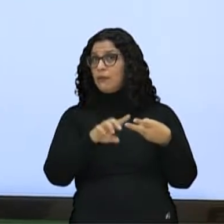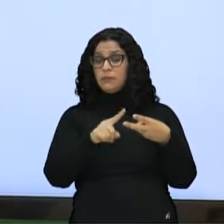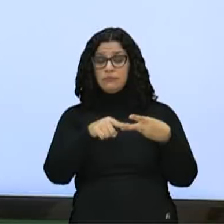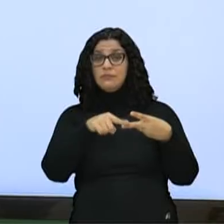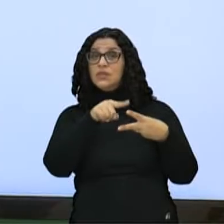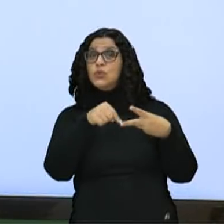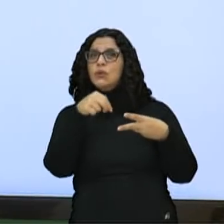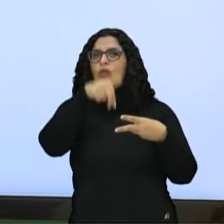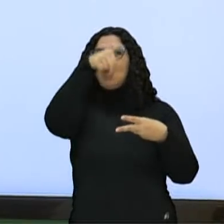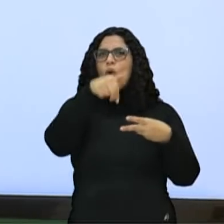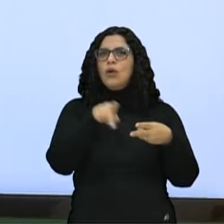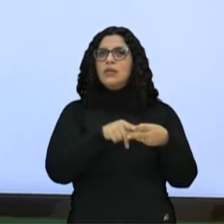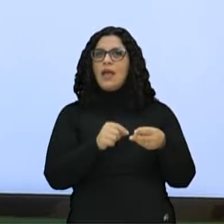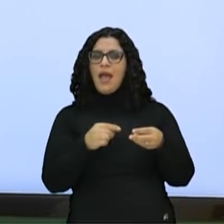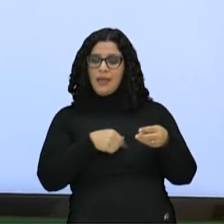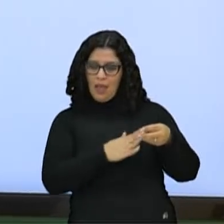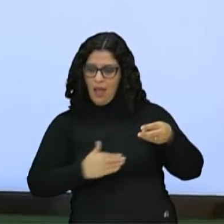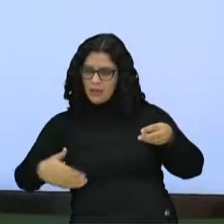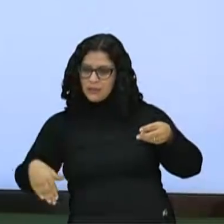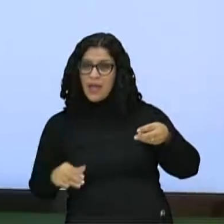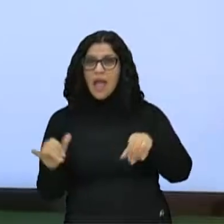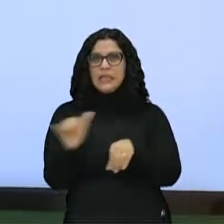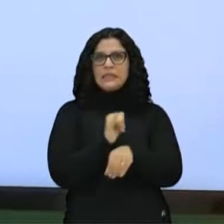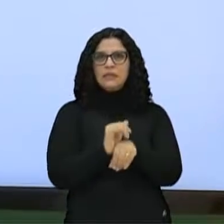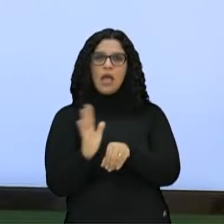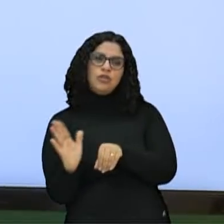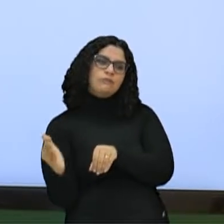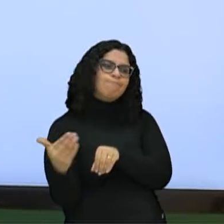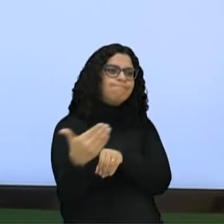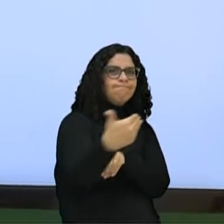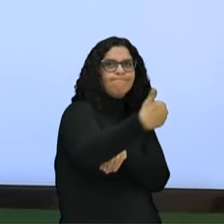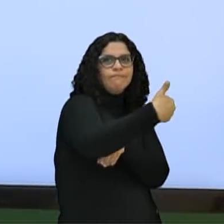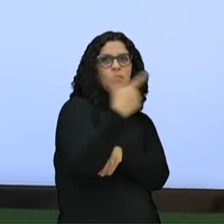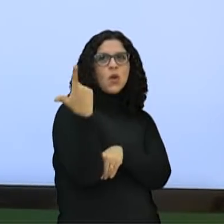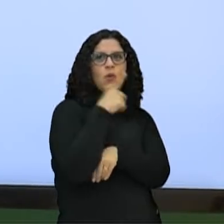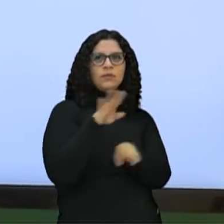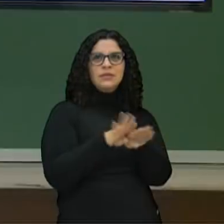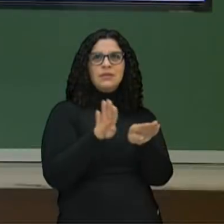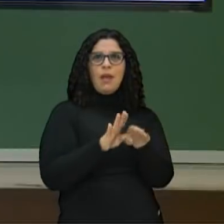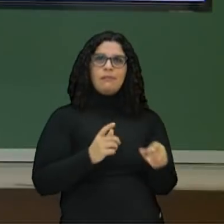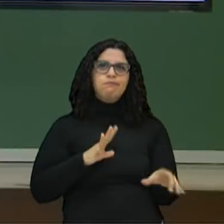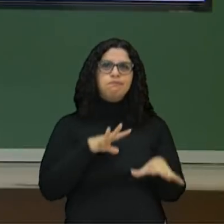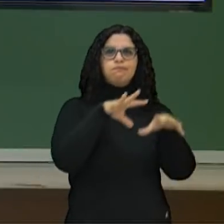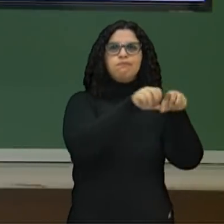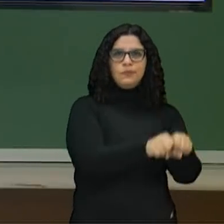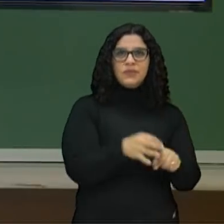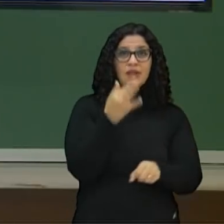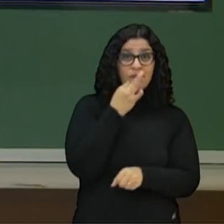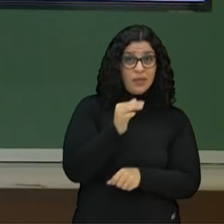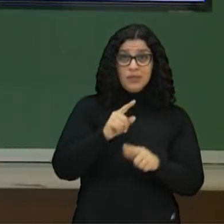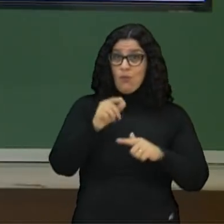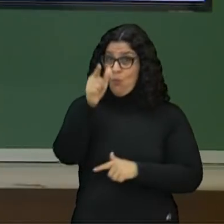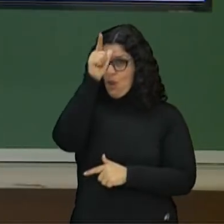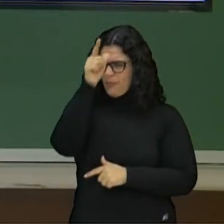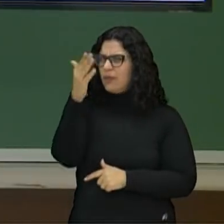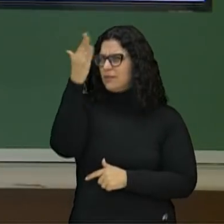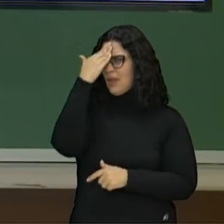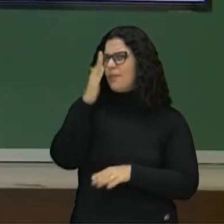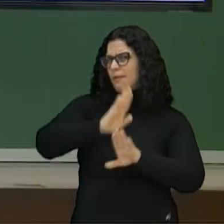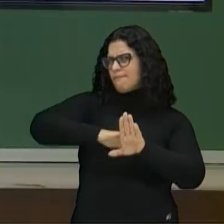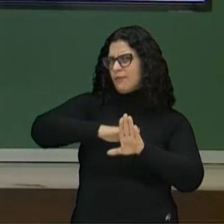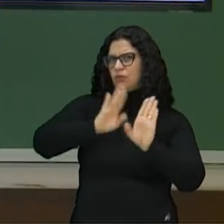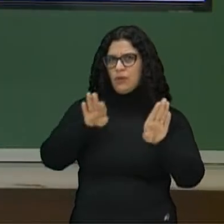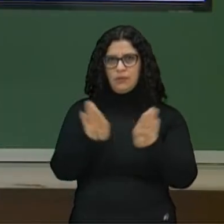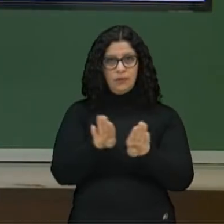fortificações da França. Seria a estratégia da Alemanha para ter mais sucesso pelo norte. Os alemães cientes disso, então.